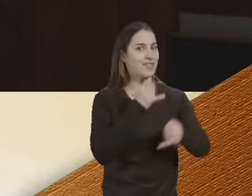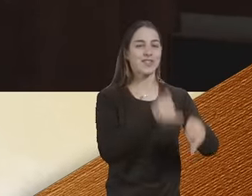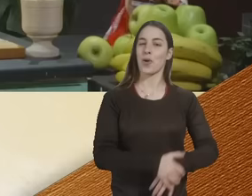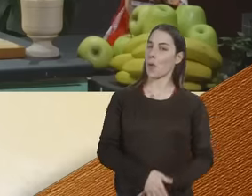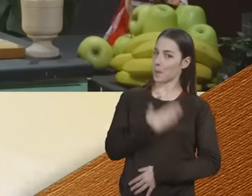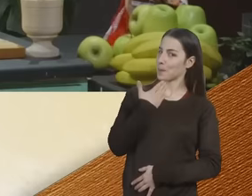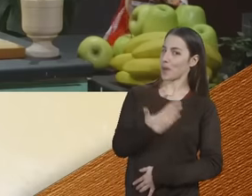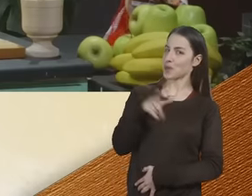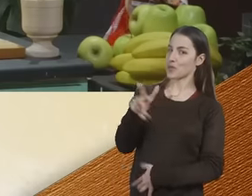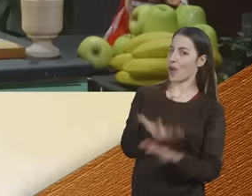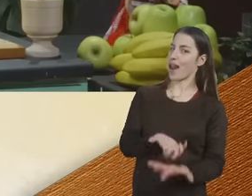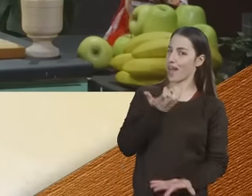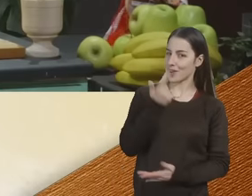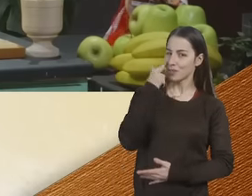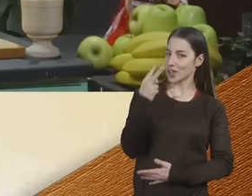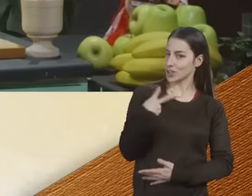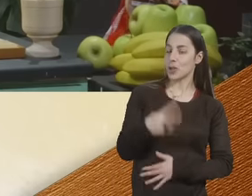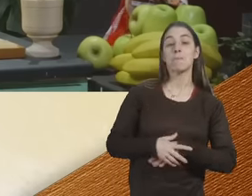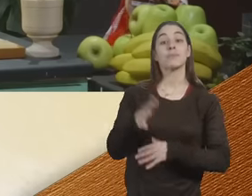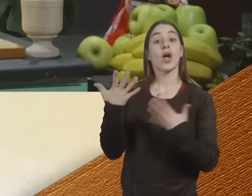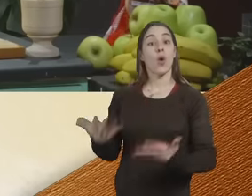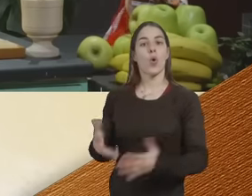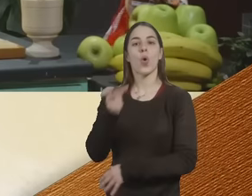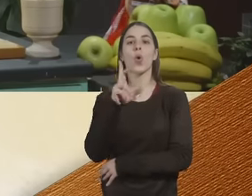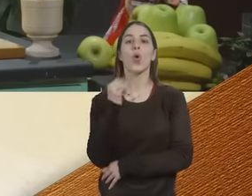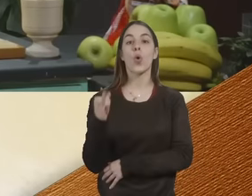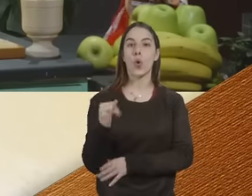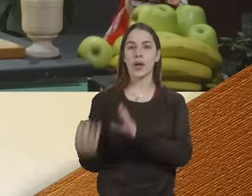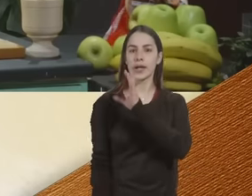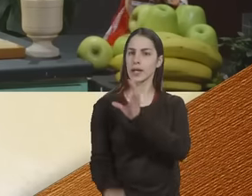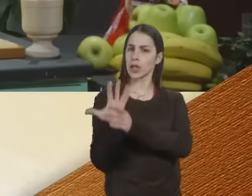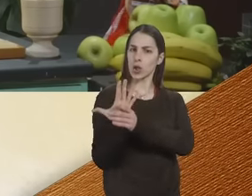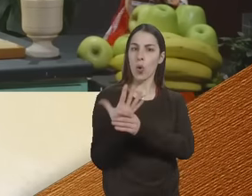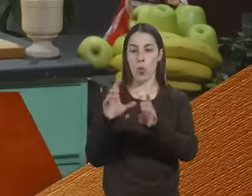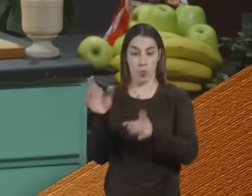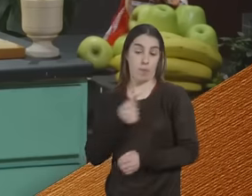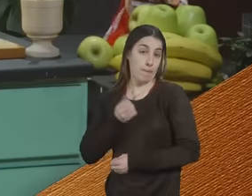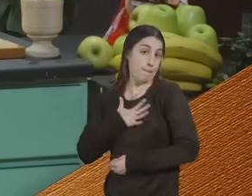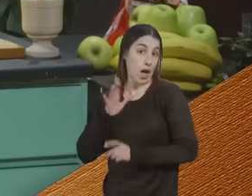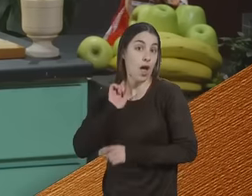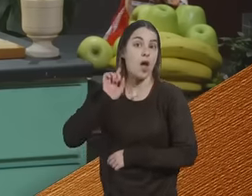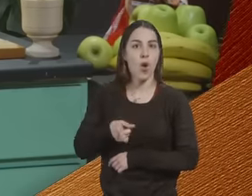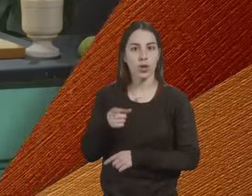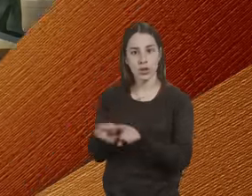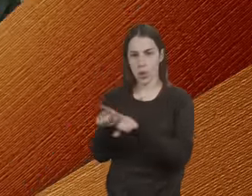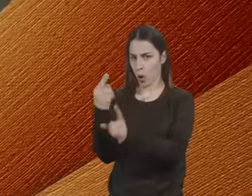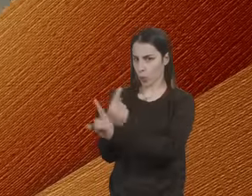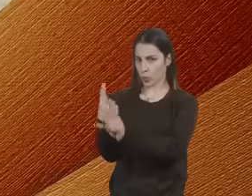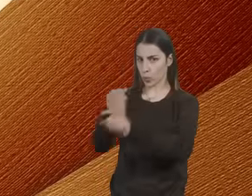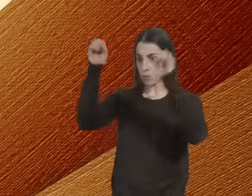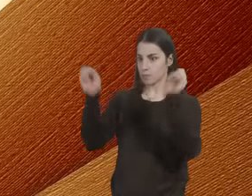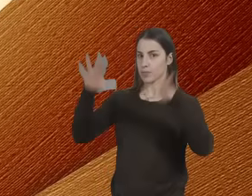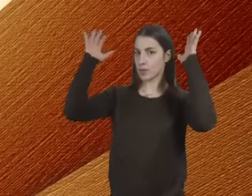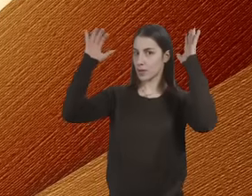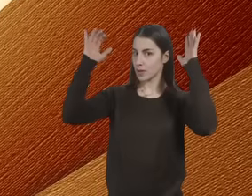Joana. Muito obrigado. E vamos agora falar com o Rui Higui, fundador e CEO da Babigui, que, segundo ele, tem um produto revolucionário. Queres ir falar com ele,